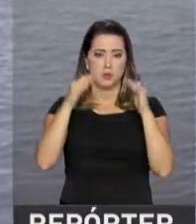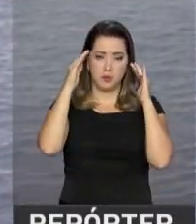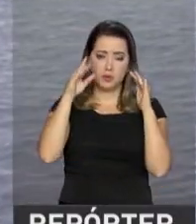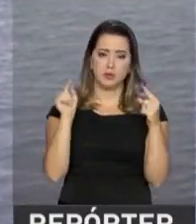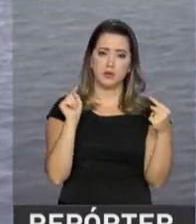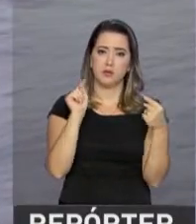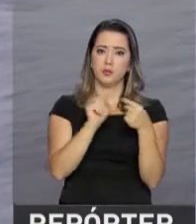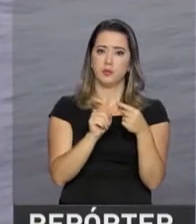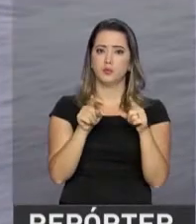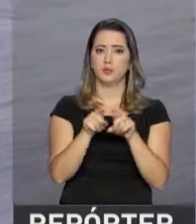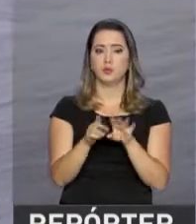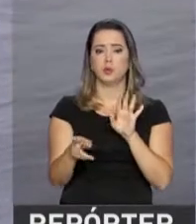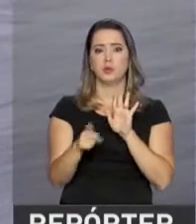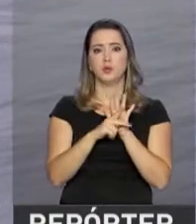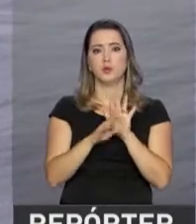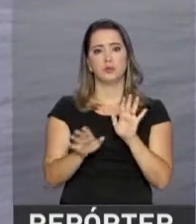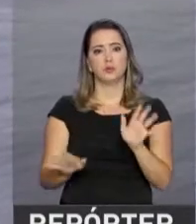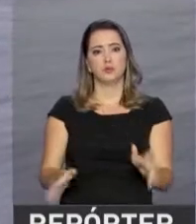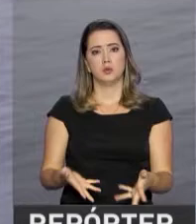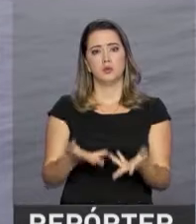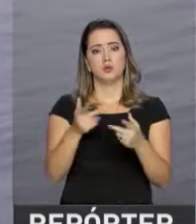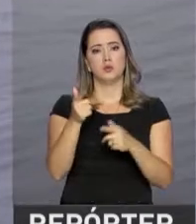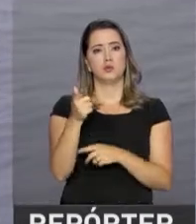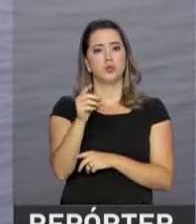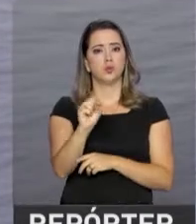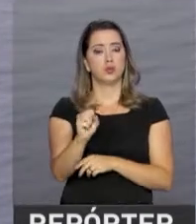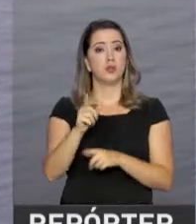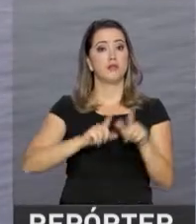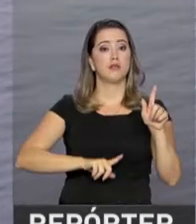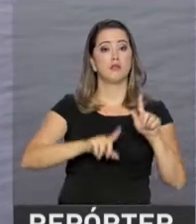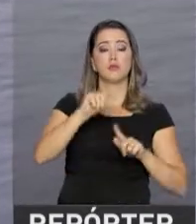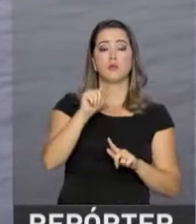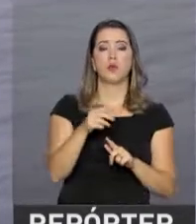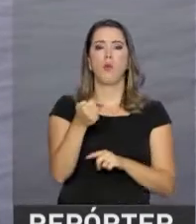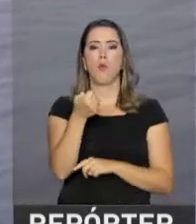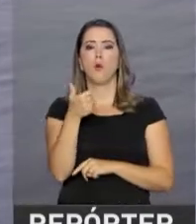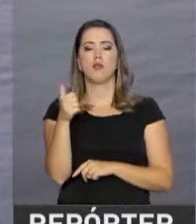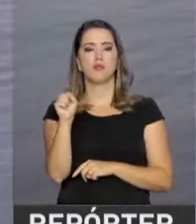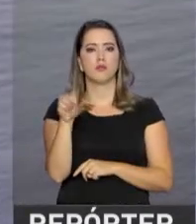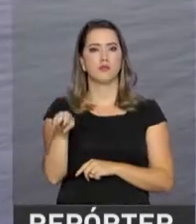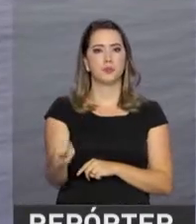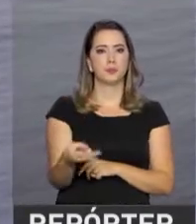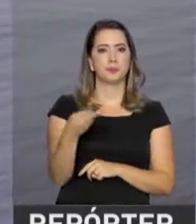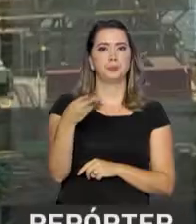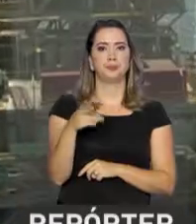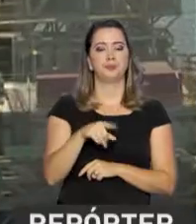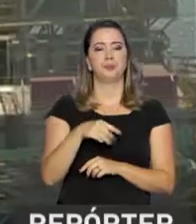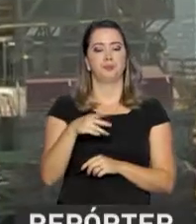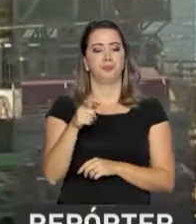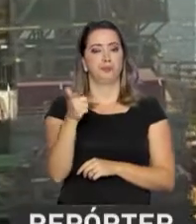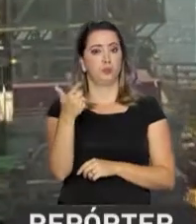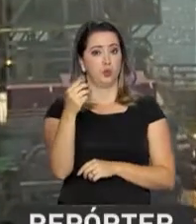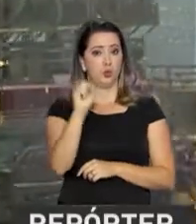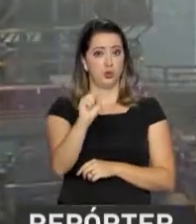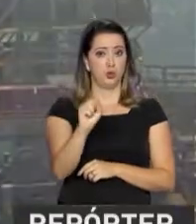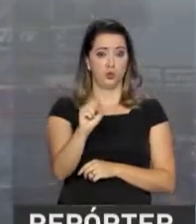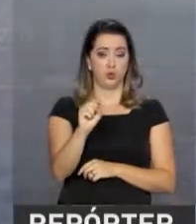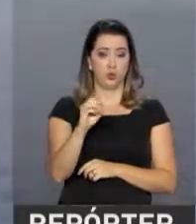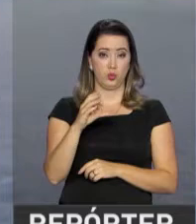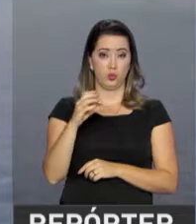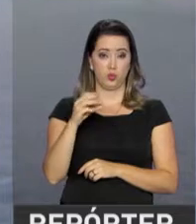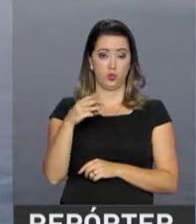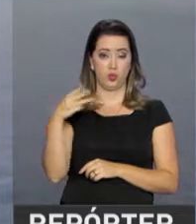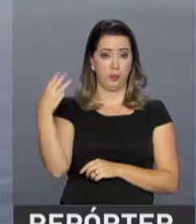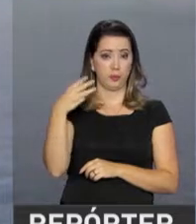a produção própria de gás natural no ano passado foi recorde com quase 80 milhões de metro cúbicos metros